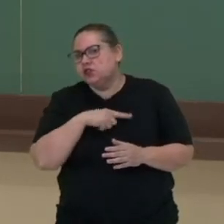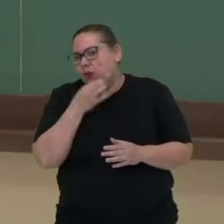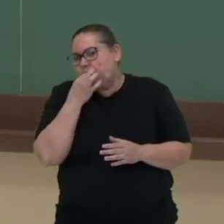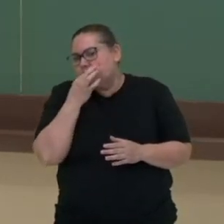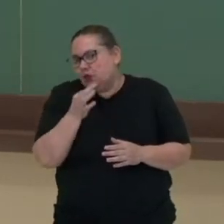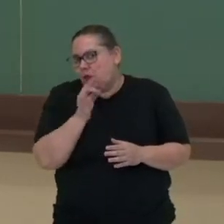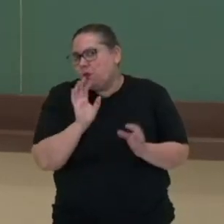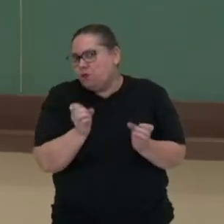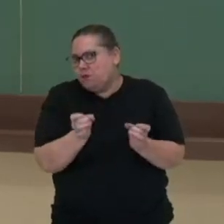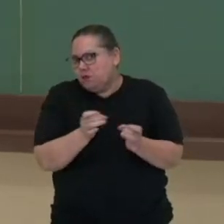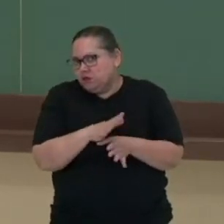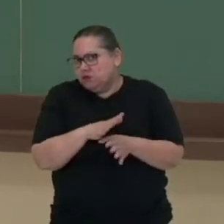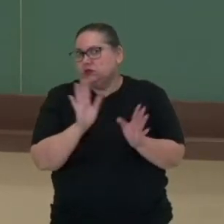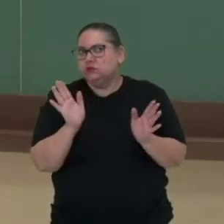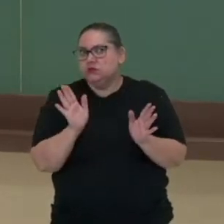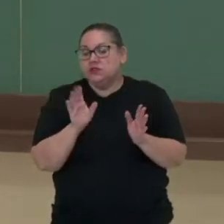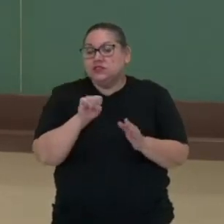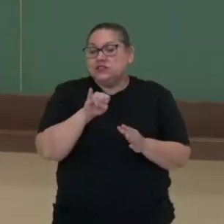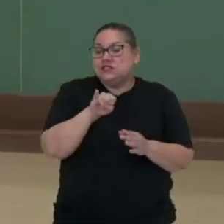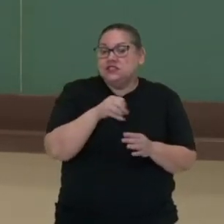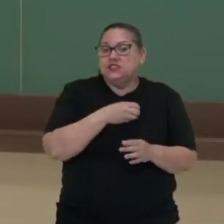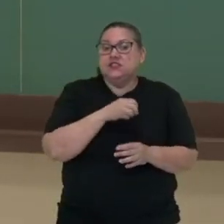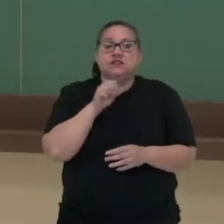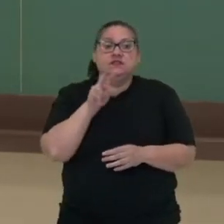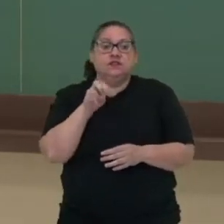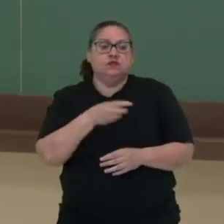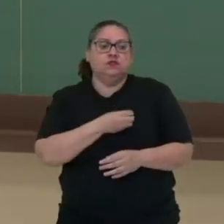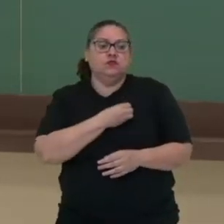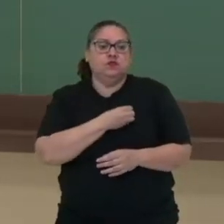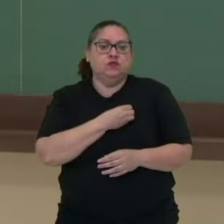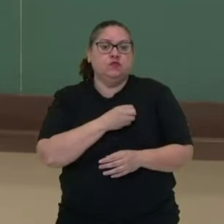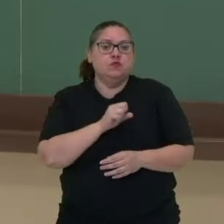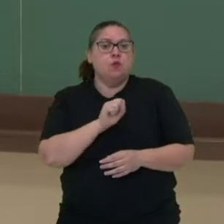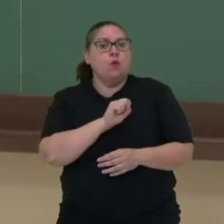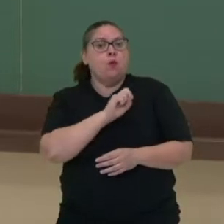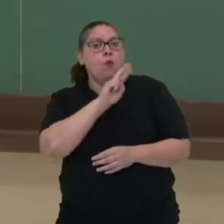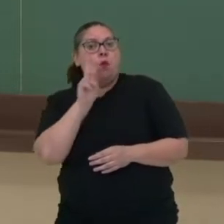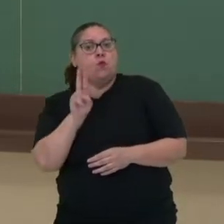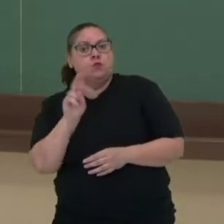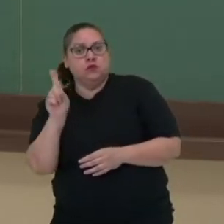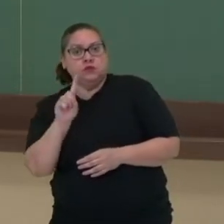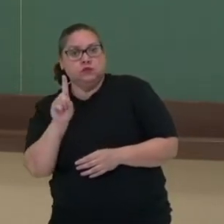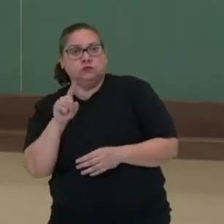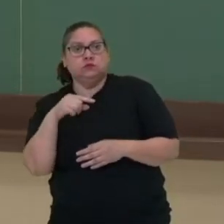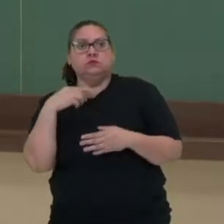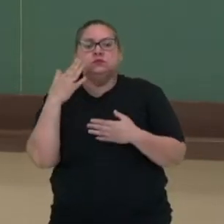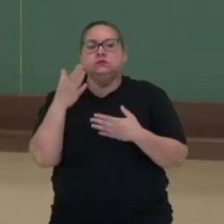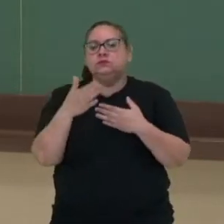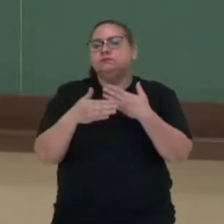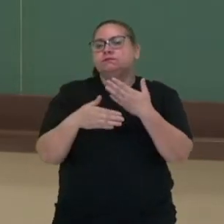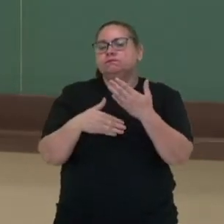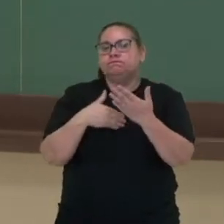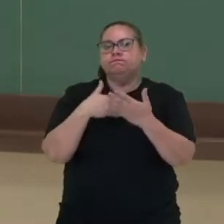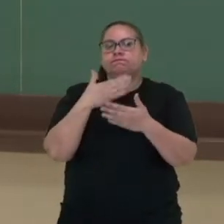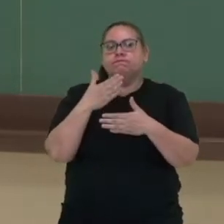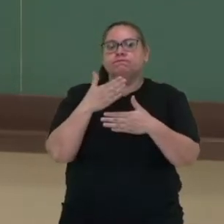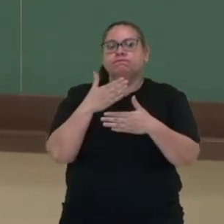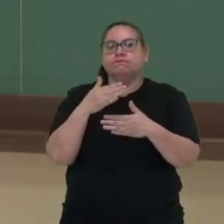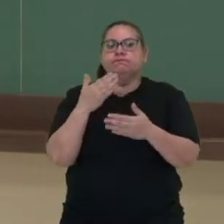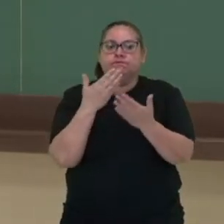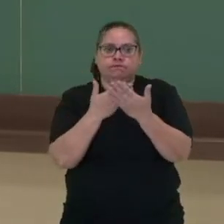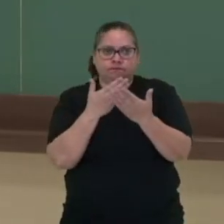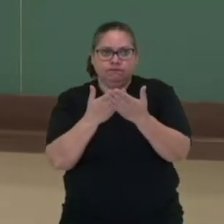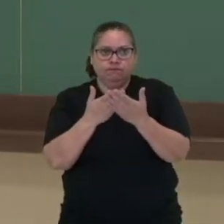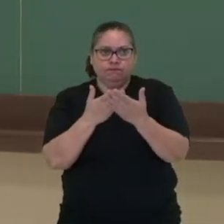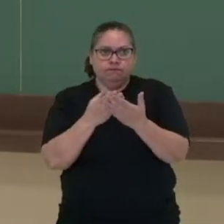formada sobre isso? Se os vírus são vivos ou não vivos? Vamos na nossa aula, vamos